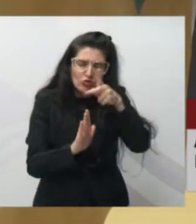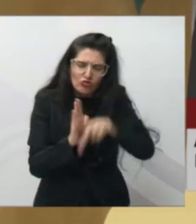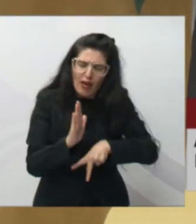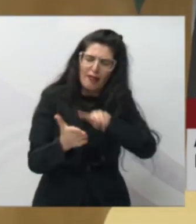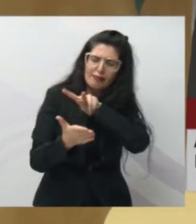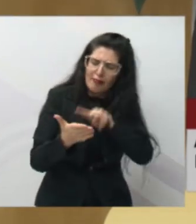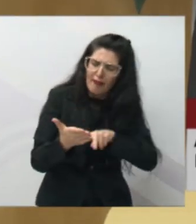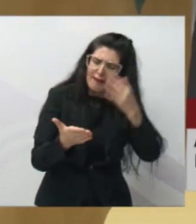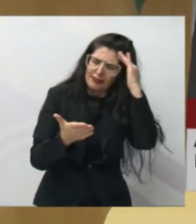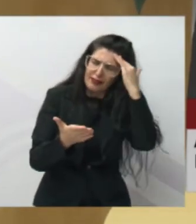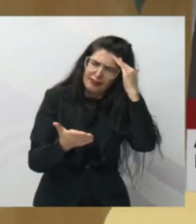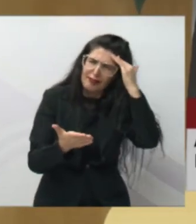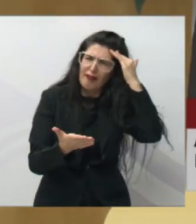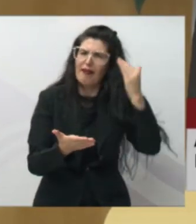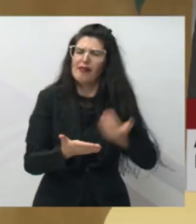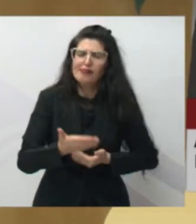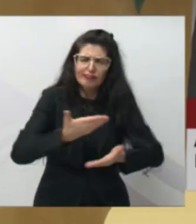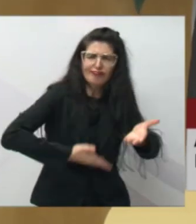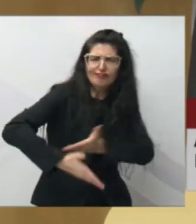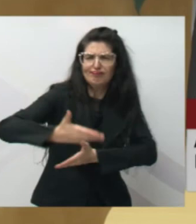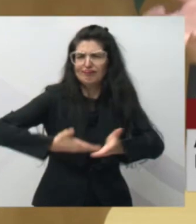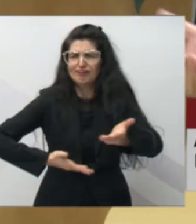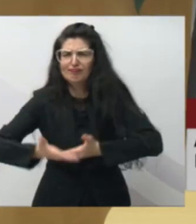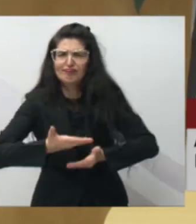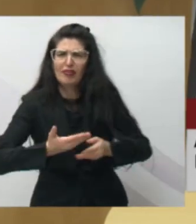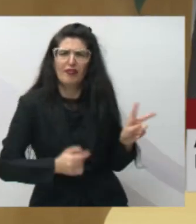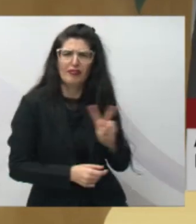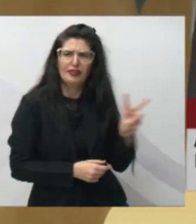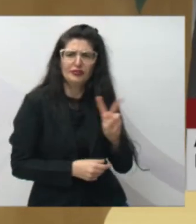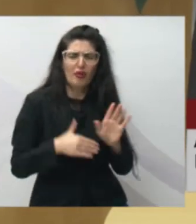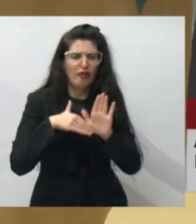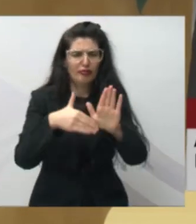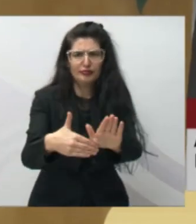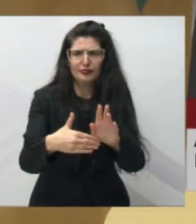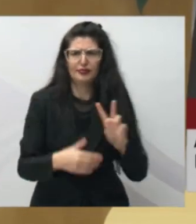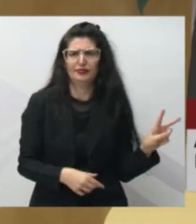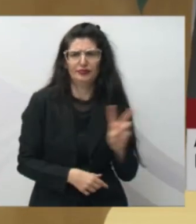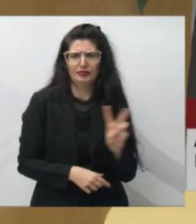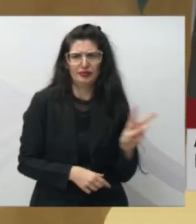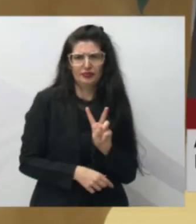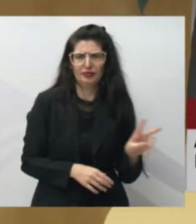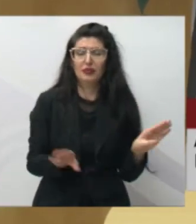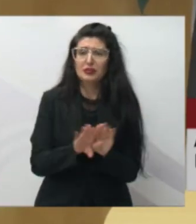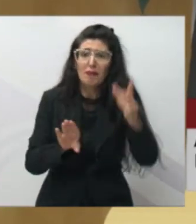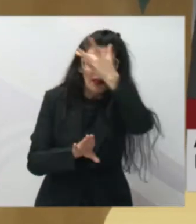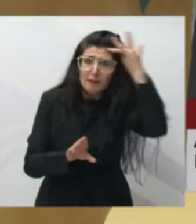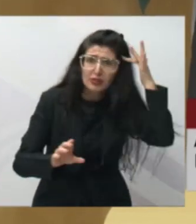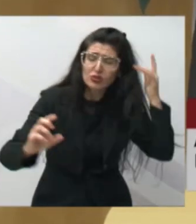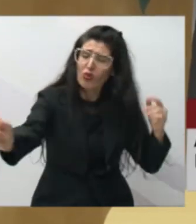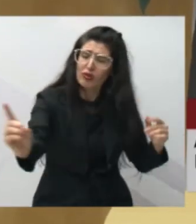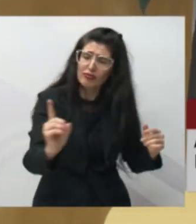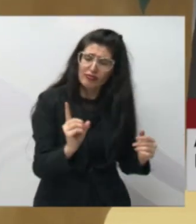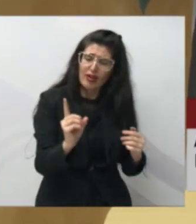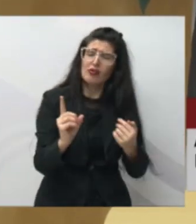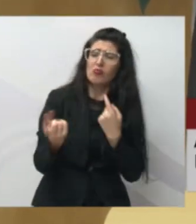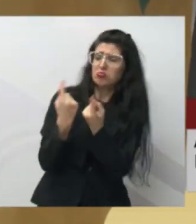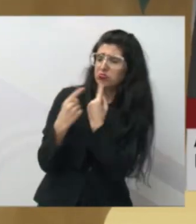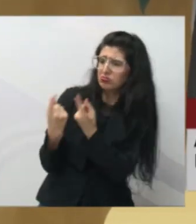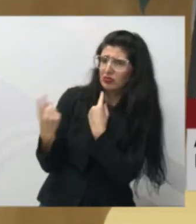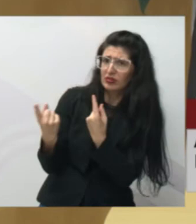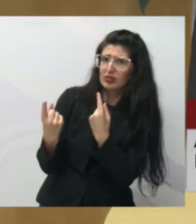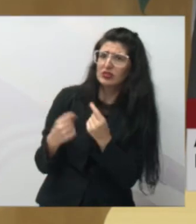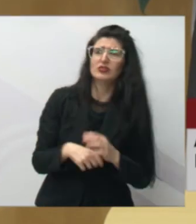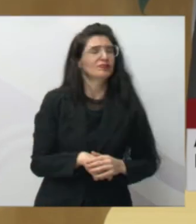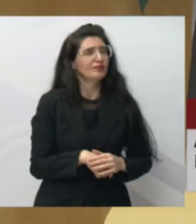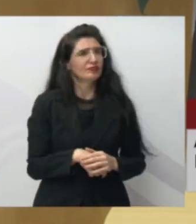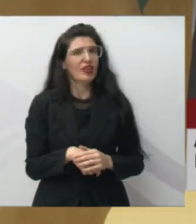do vereador. Mas uma pessoa atendendo os munícipes que aparecem ali. E quem vai para a rua junto com o vereador? Ele vai sozinho? Então